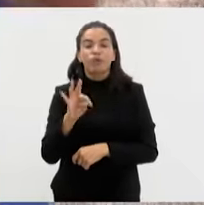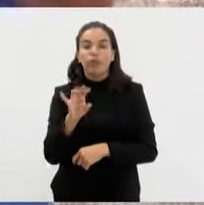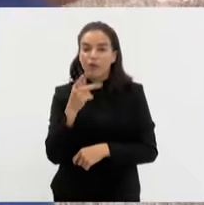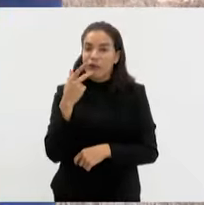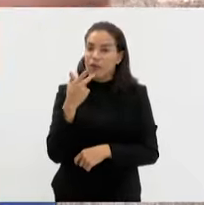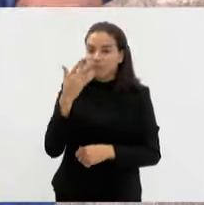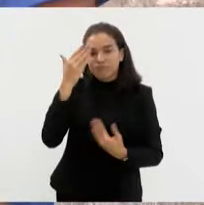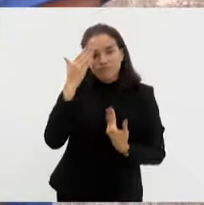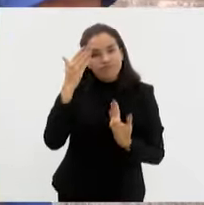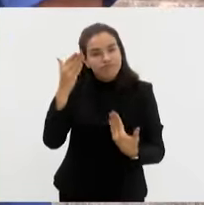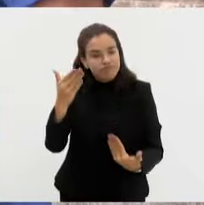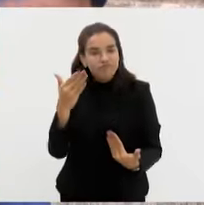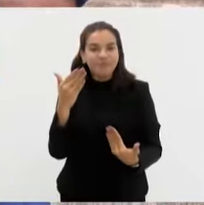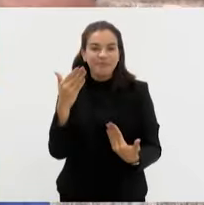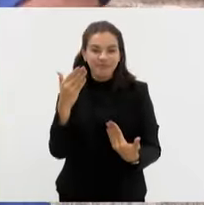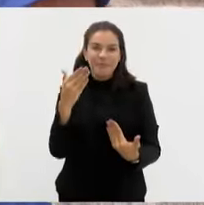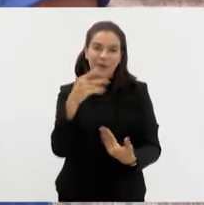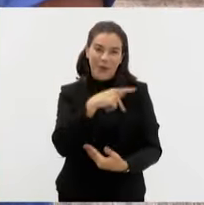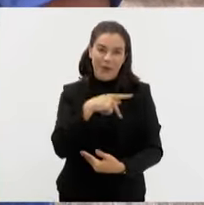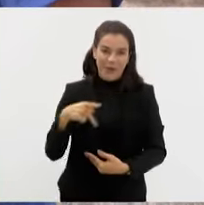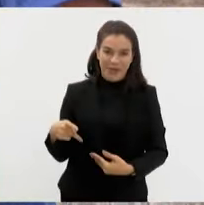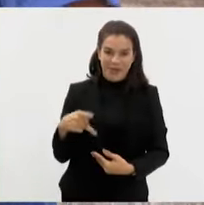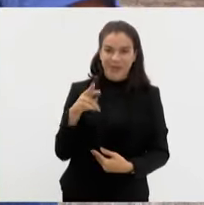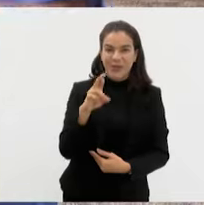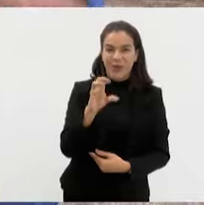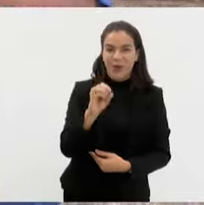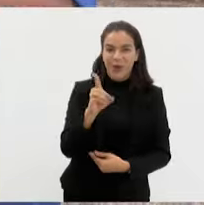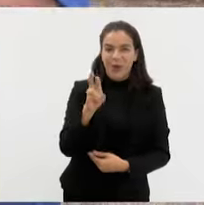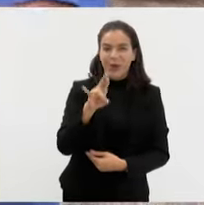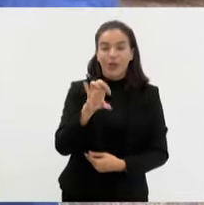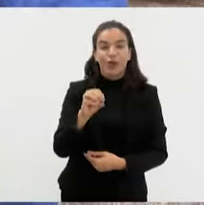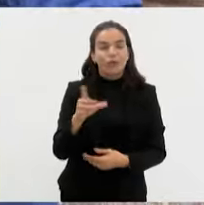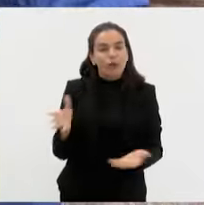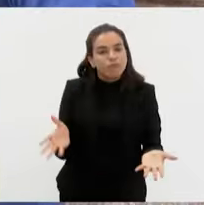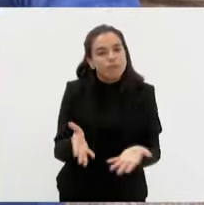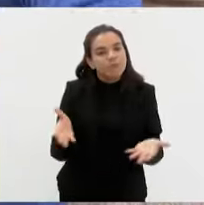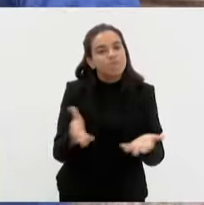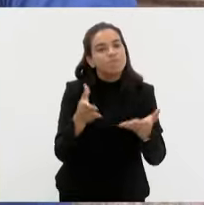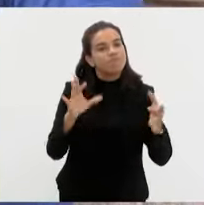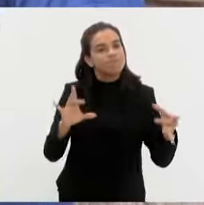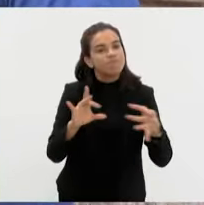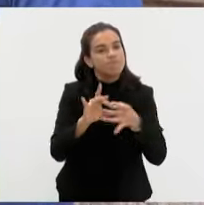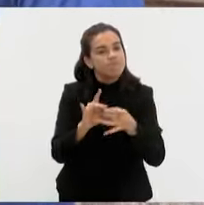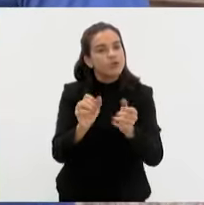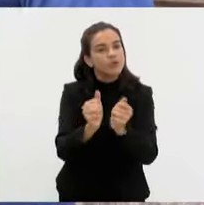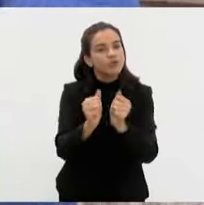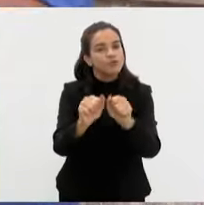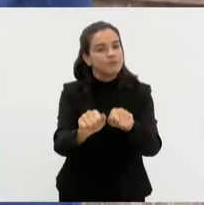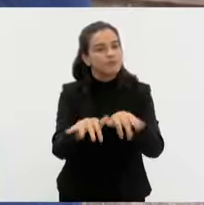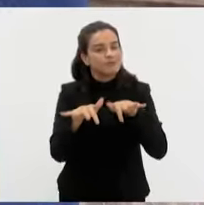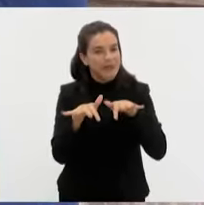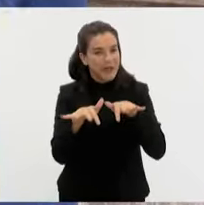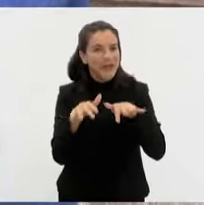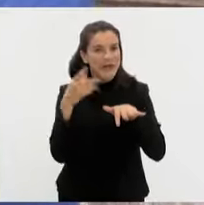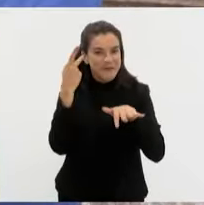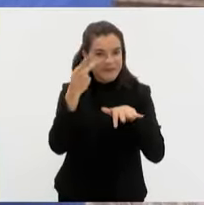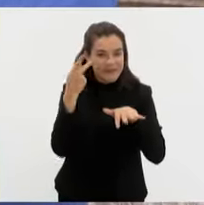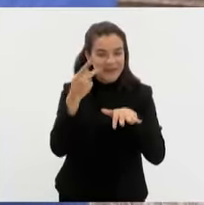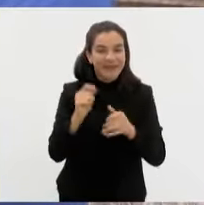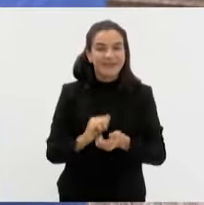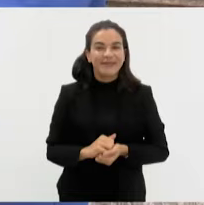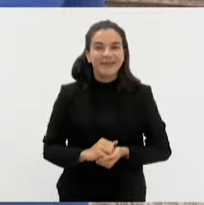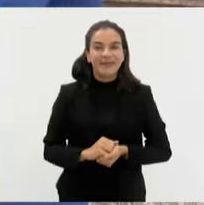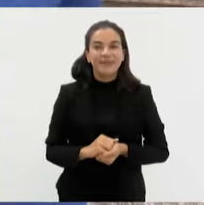né, agradecer o nosso presidente Rodrigo Bacelar por esse incentivo, né, essa união do parlamento, né, e também